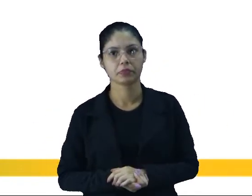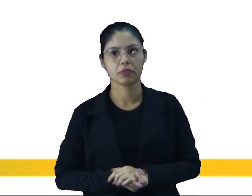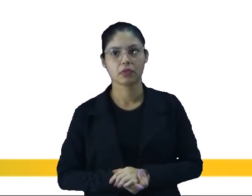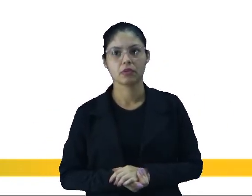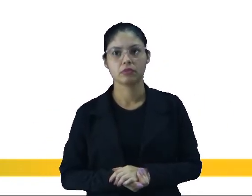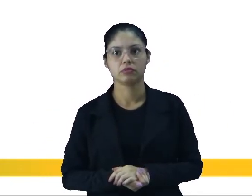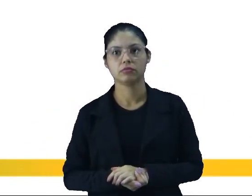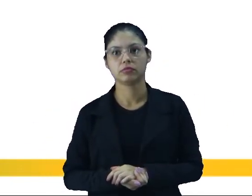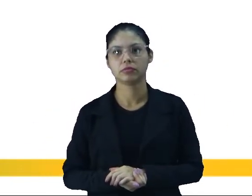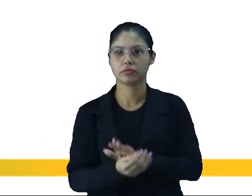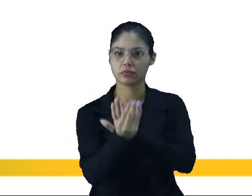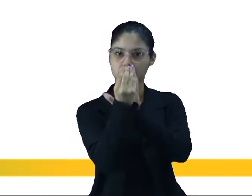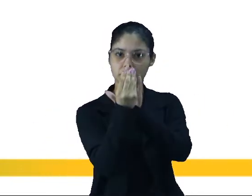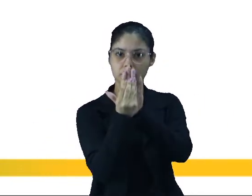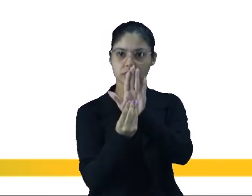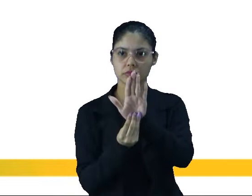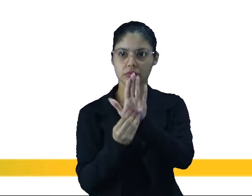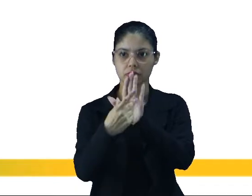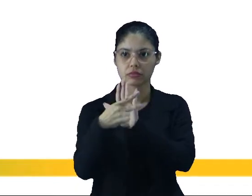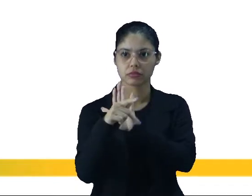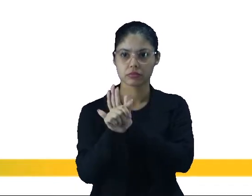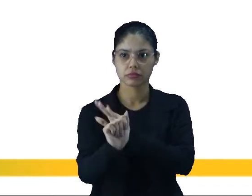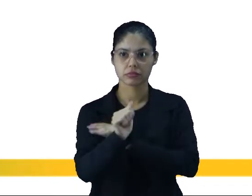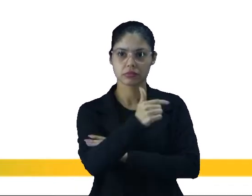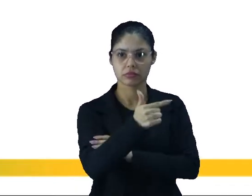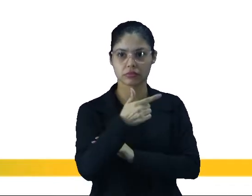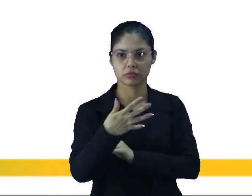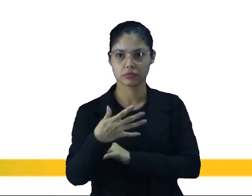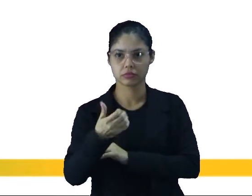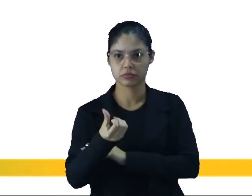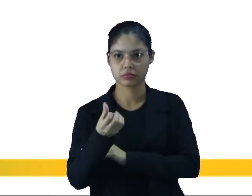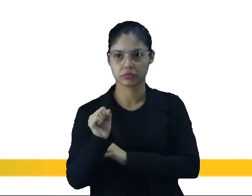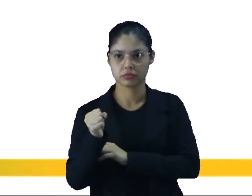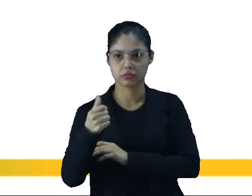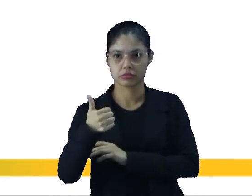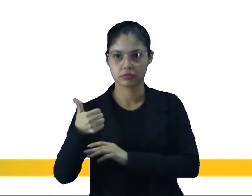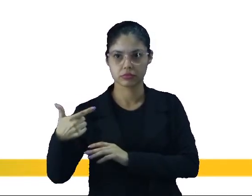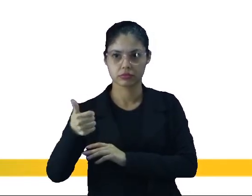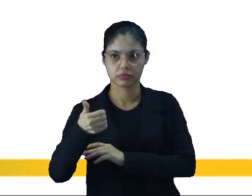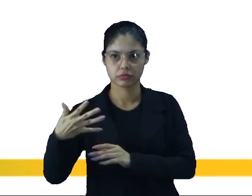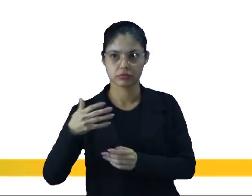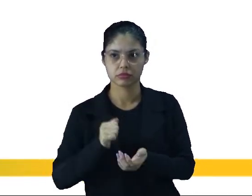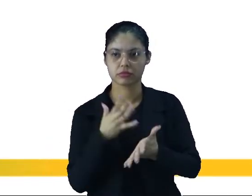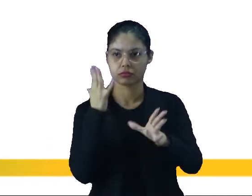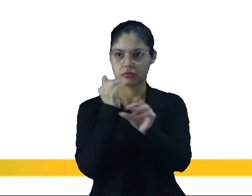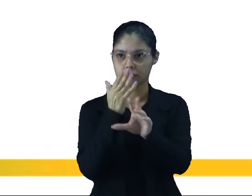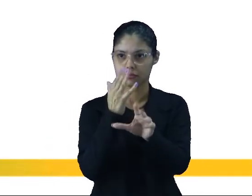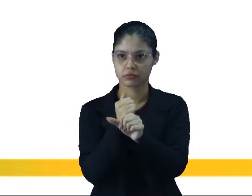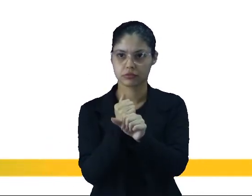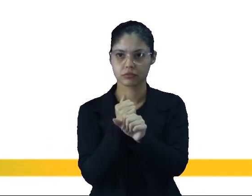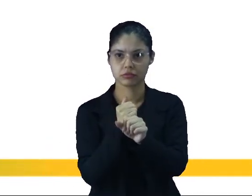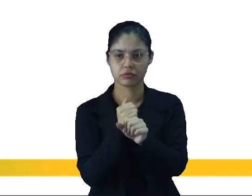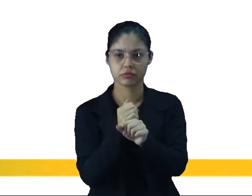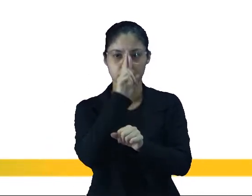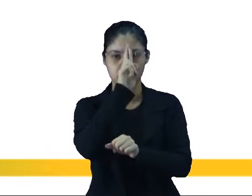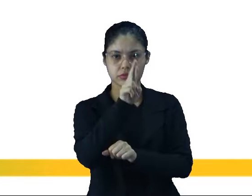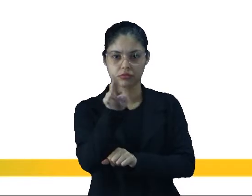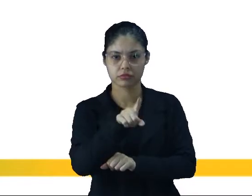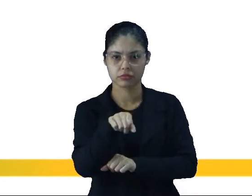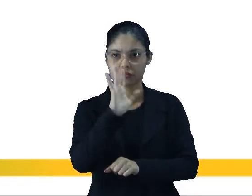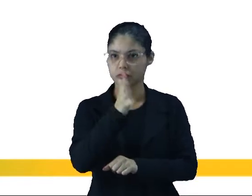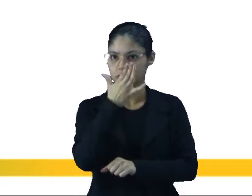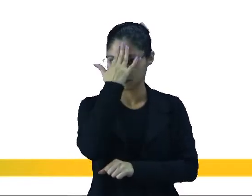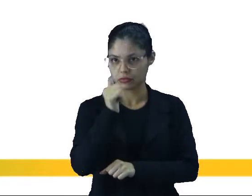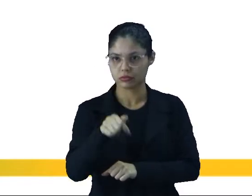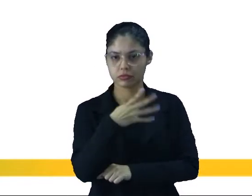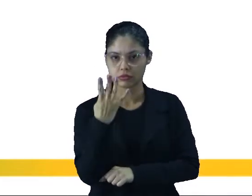Vamos lá. Dada a PA 2, 4, 6, 8, 10, determinar a razão, o termo médio e a soma dos termos. A razão a gente já